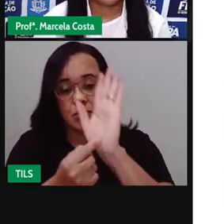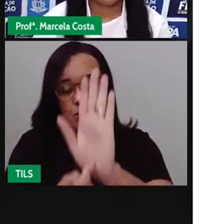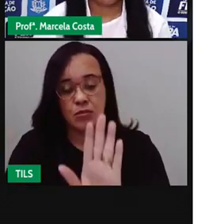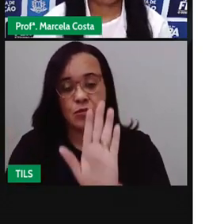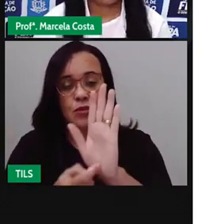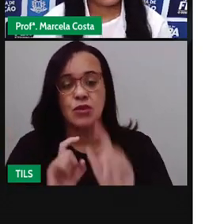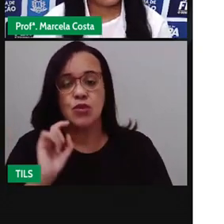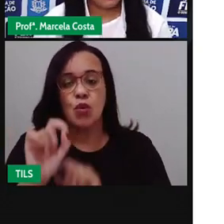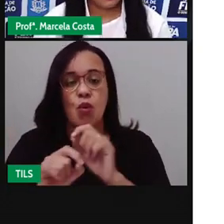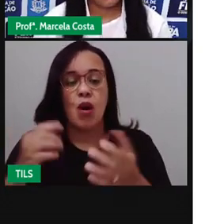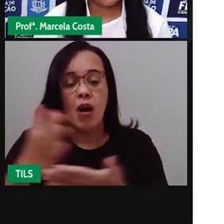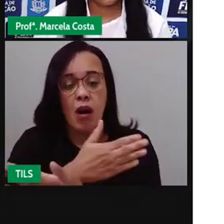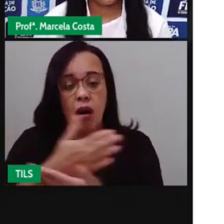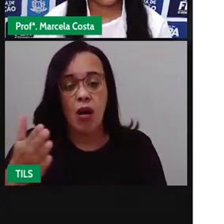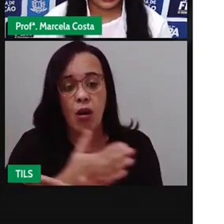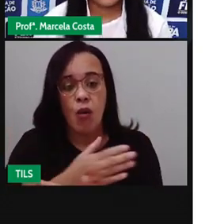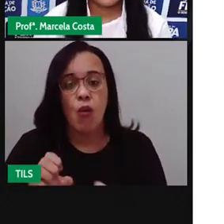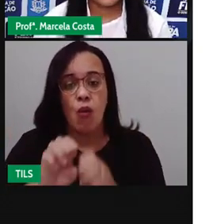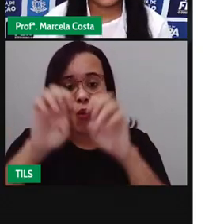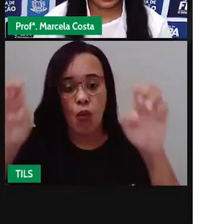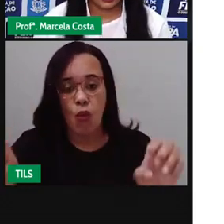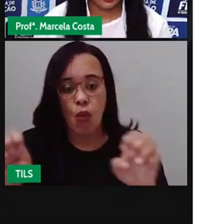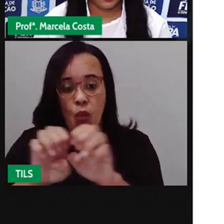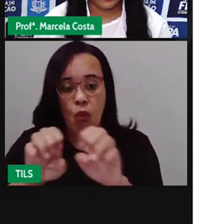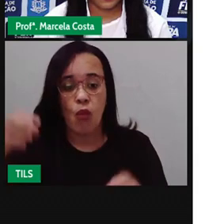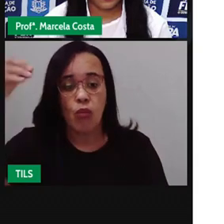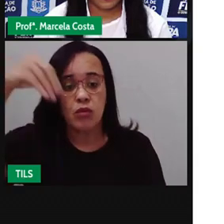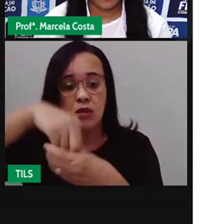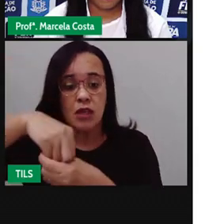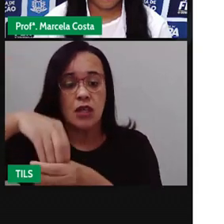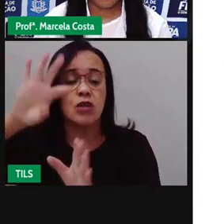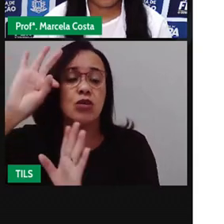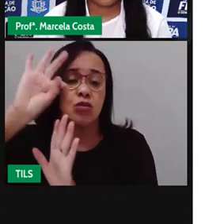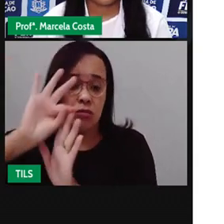vocês alguns aspectos estruturais desse texto.